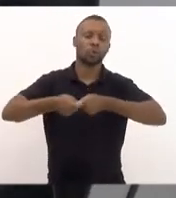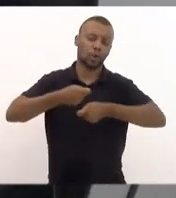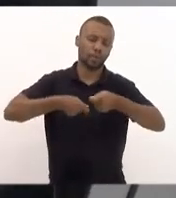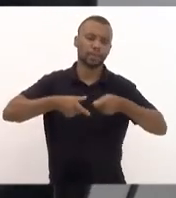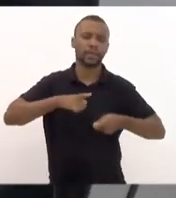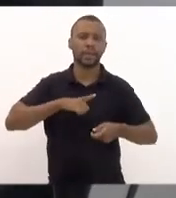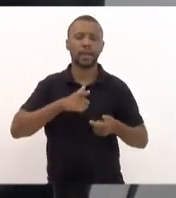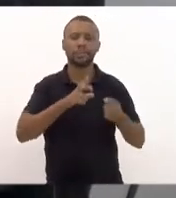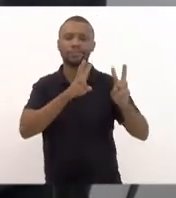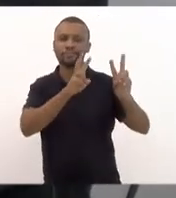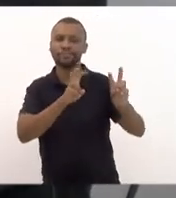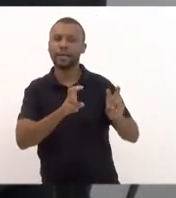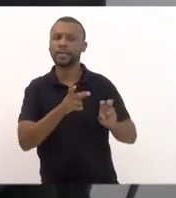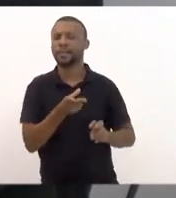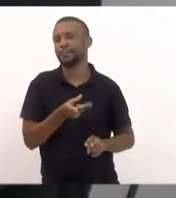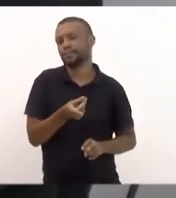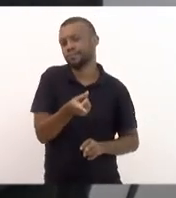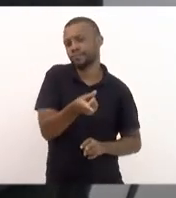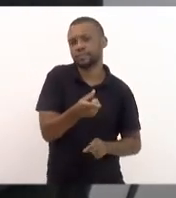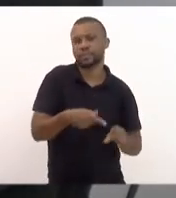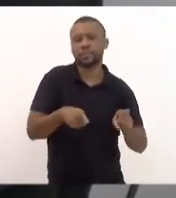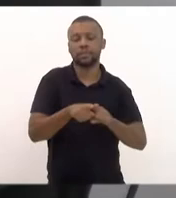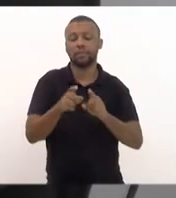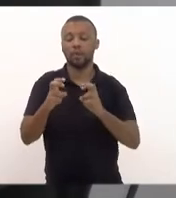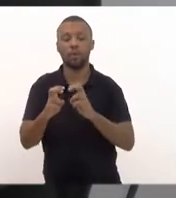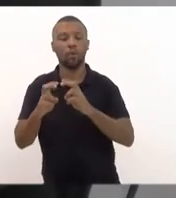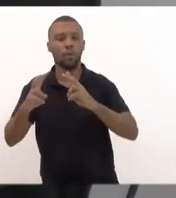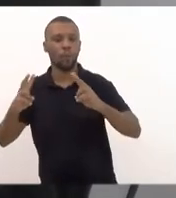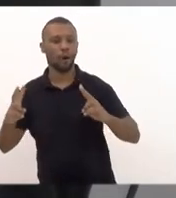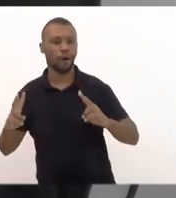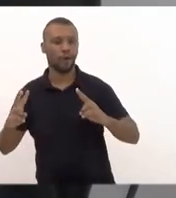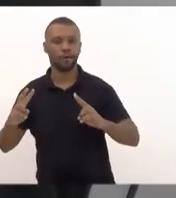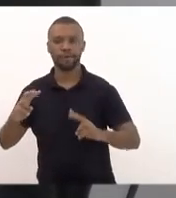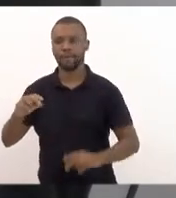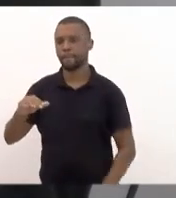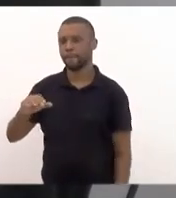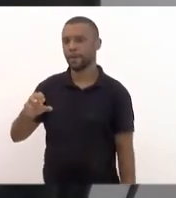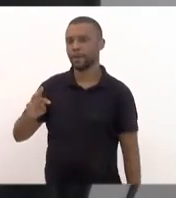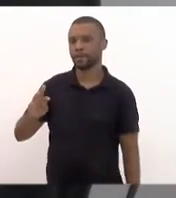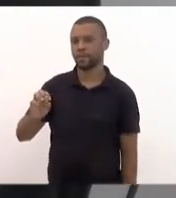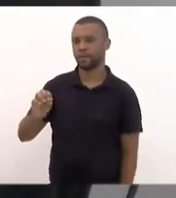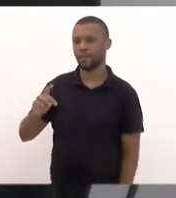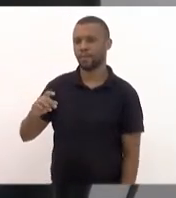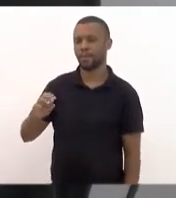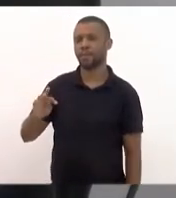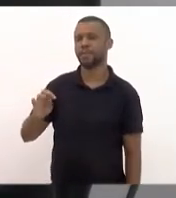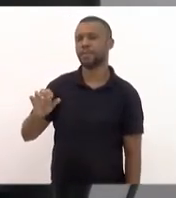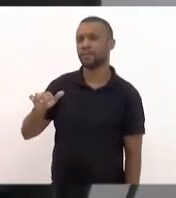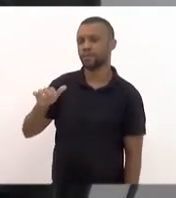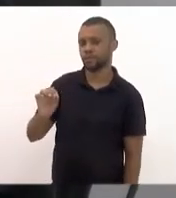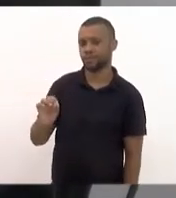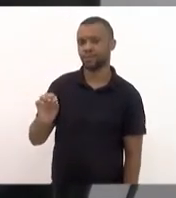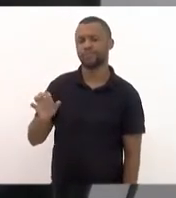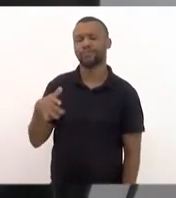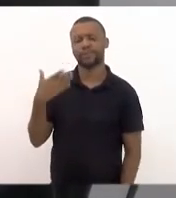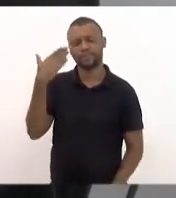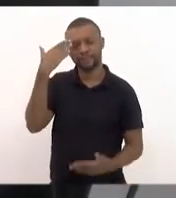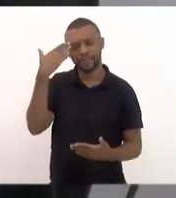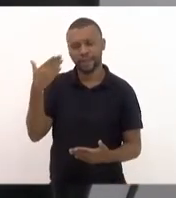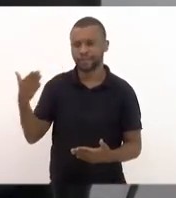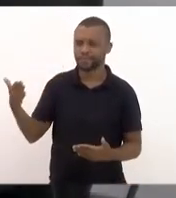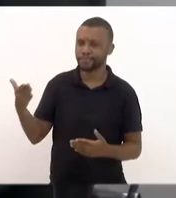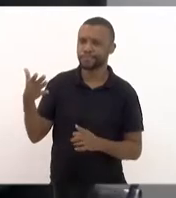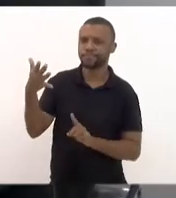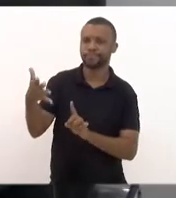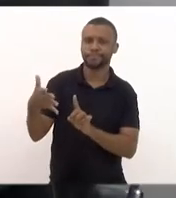da sustentabilidade e, ao mesmo tempo, no arco metropolitano também esse desafio se faz presente. Então, Felipe, obrigado por sua presença. Vossa Senhoria tem a